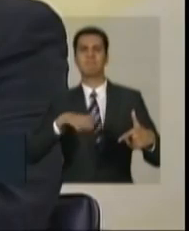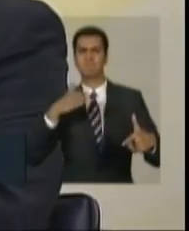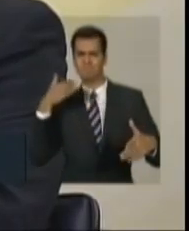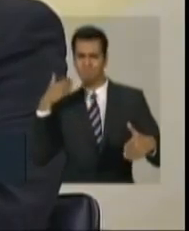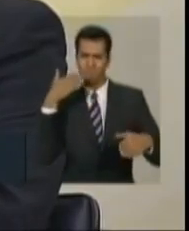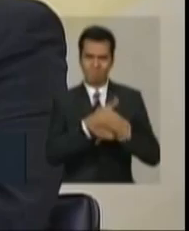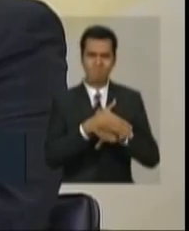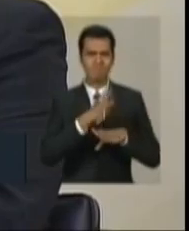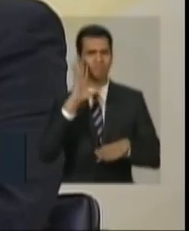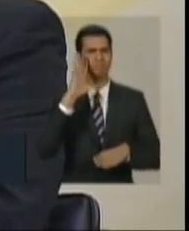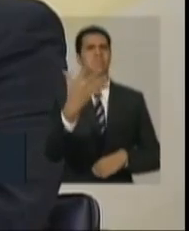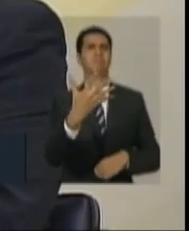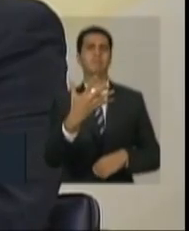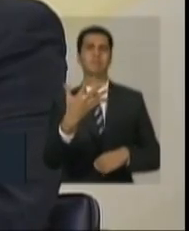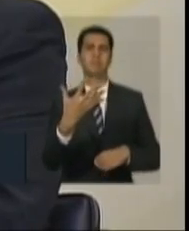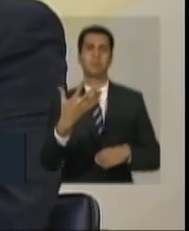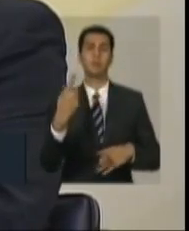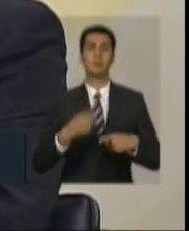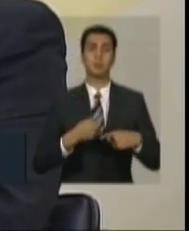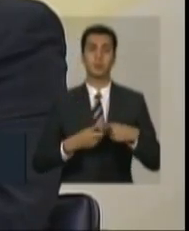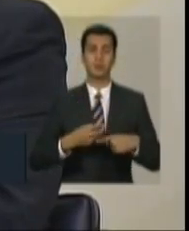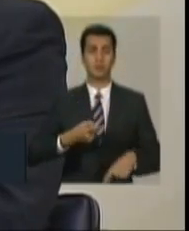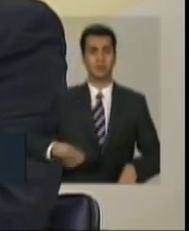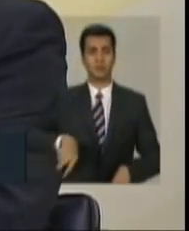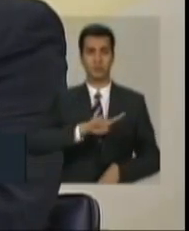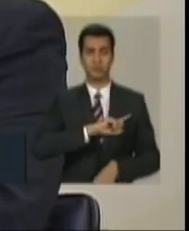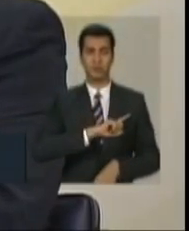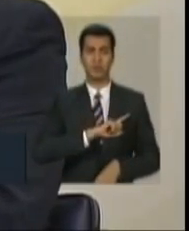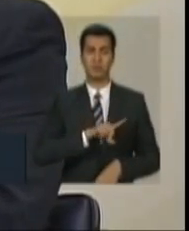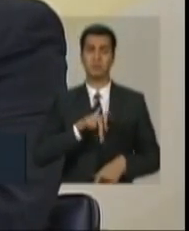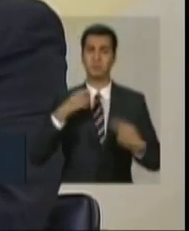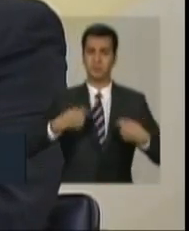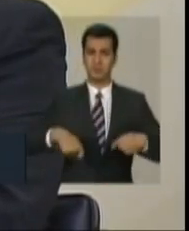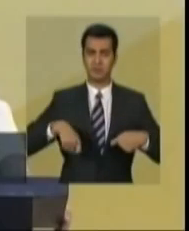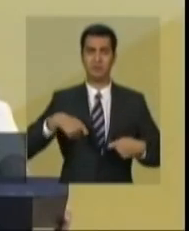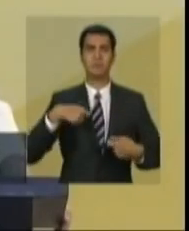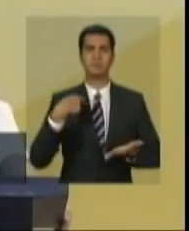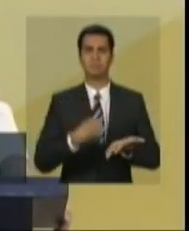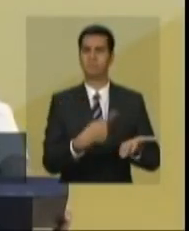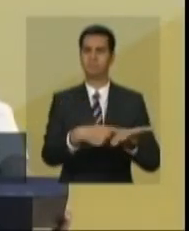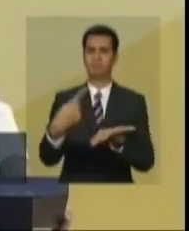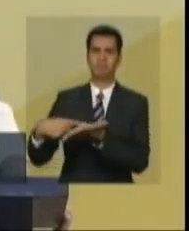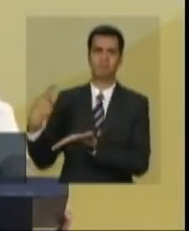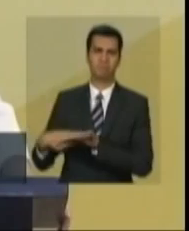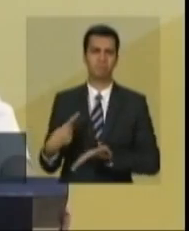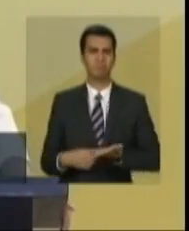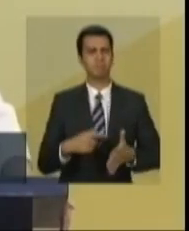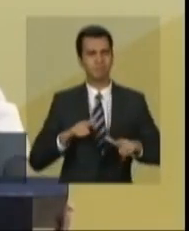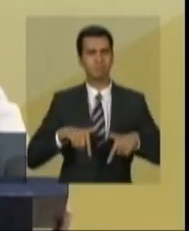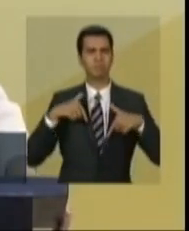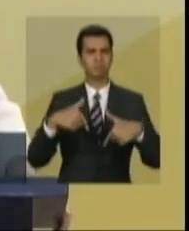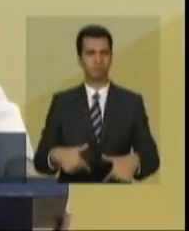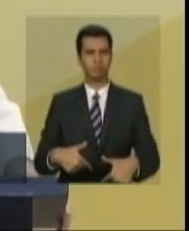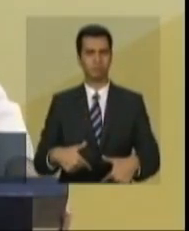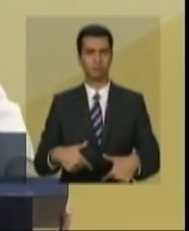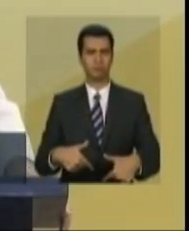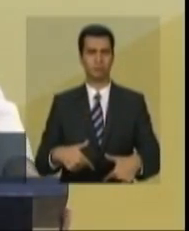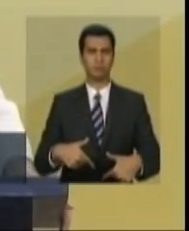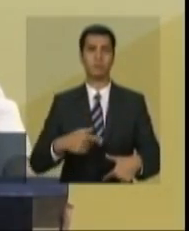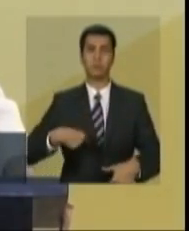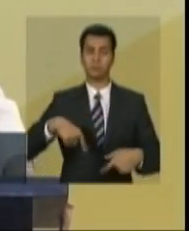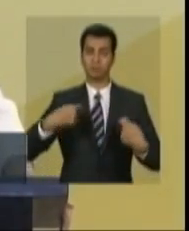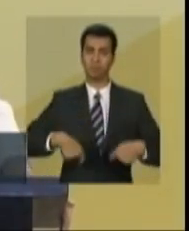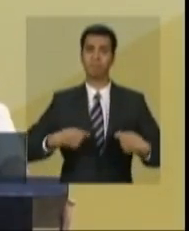vamos precisar de trabalhar em parcerias com os hospitais privados, os melhores